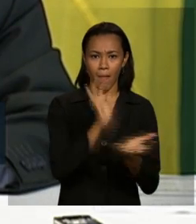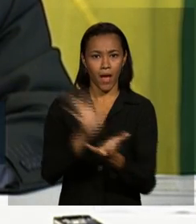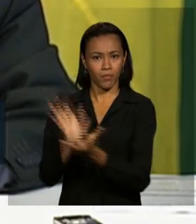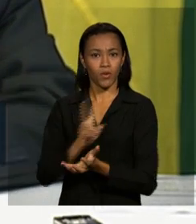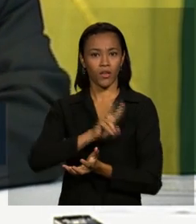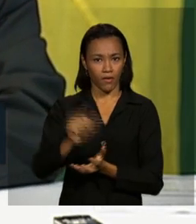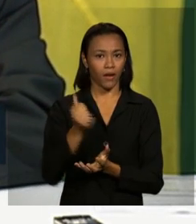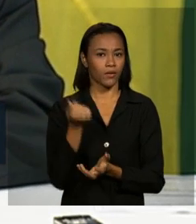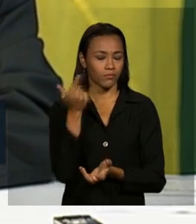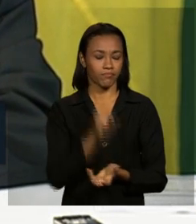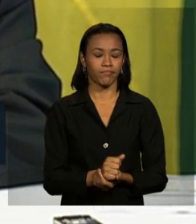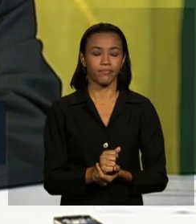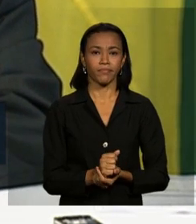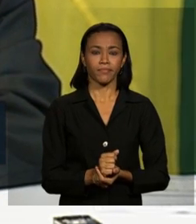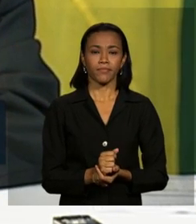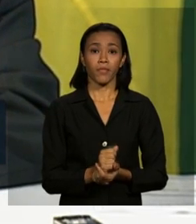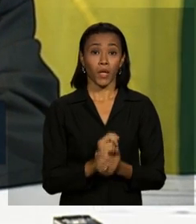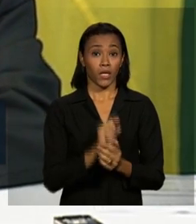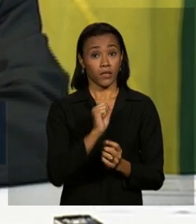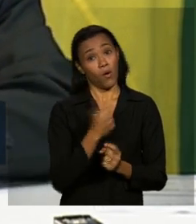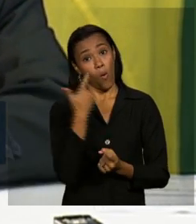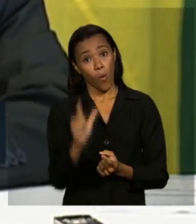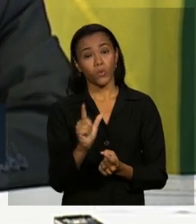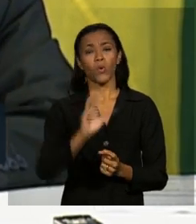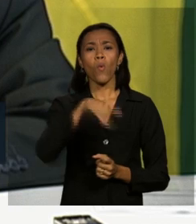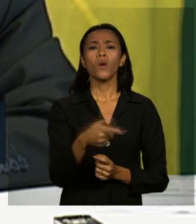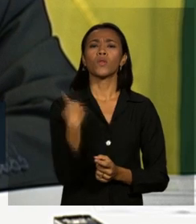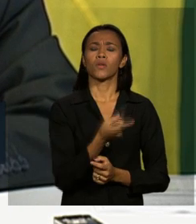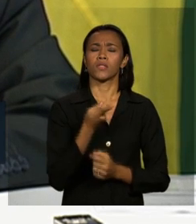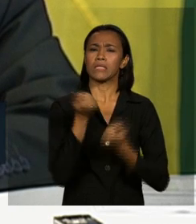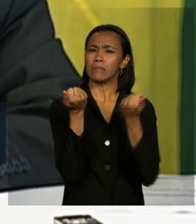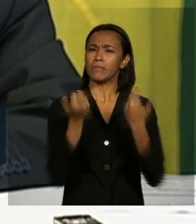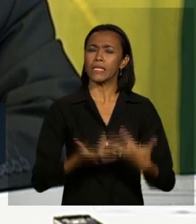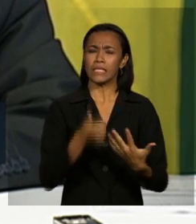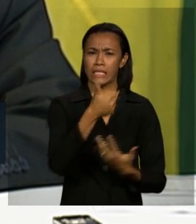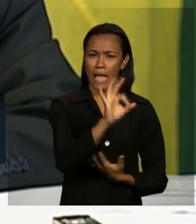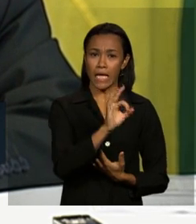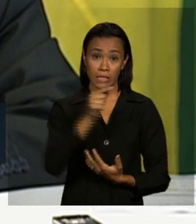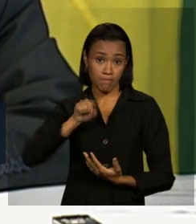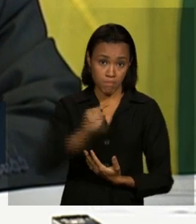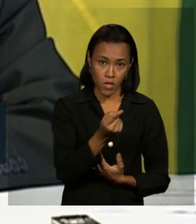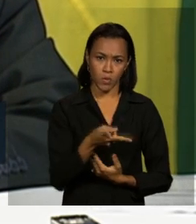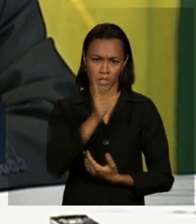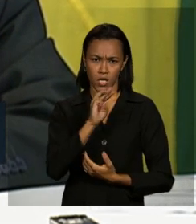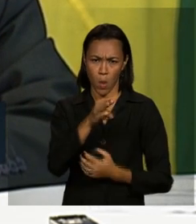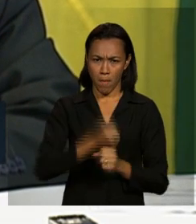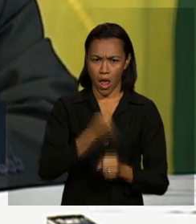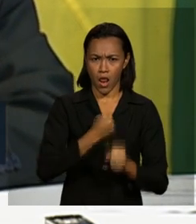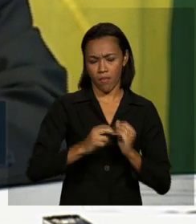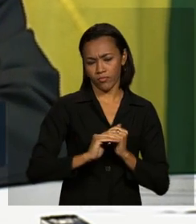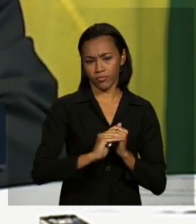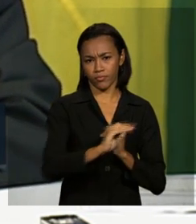beneficiados por outro lado quando nós falamos de 10 de novas